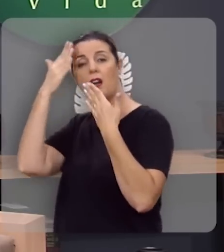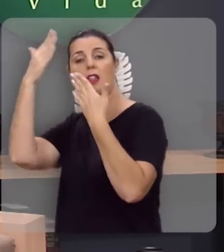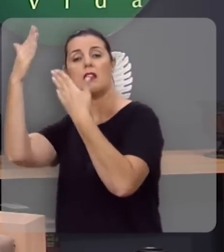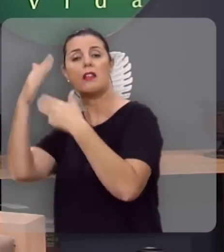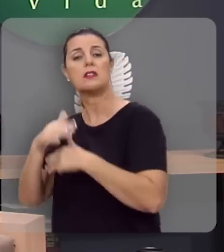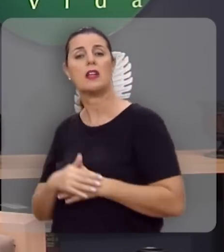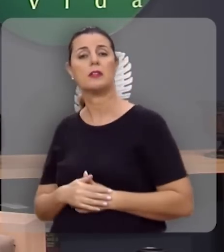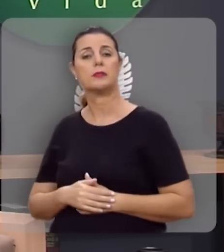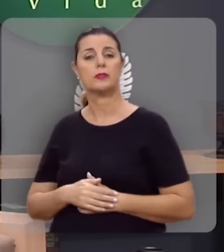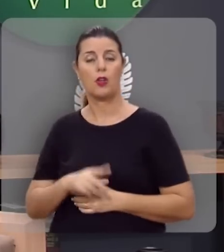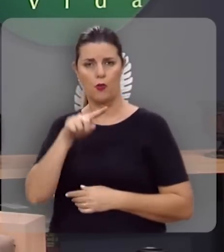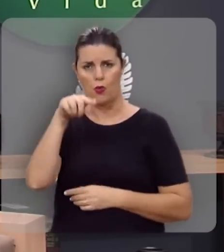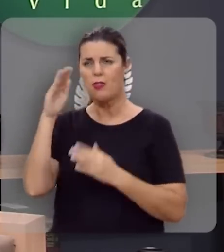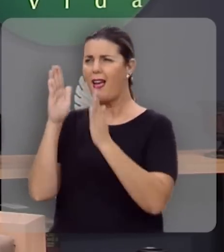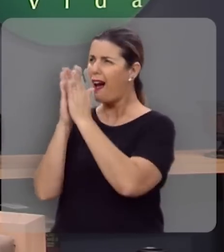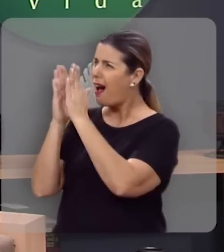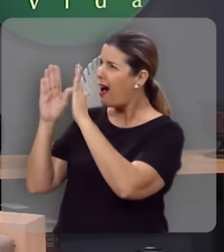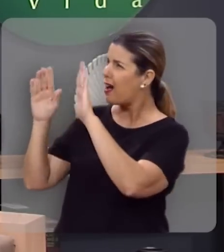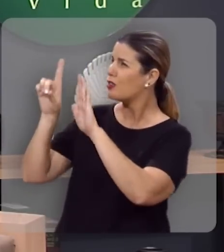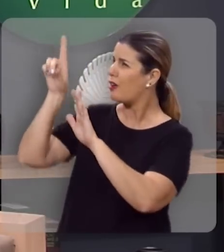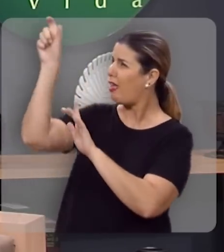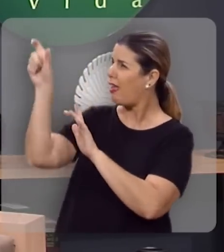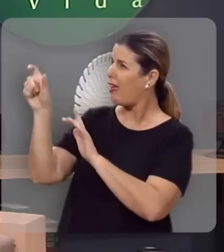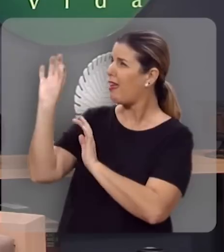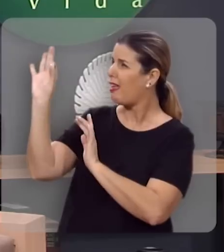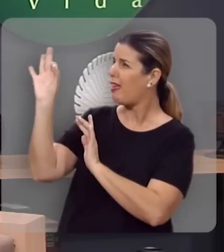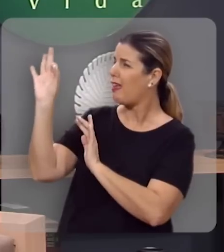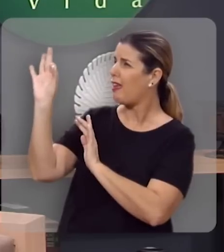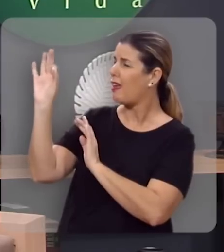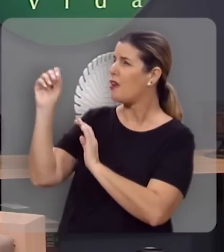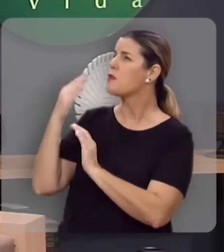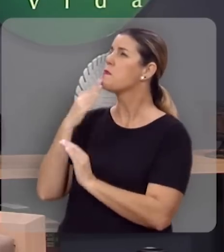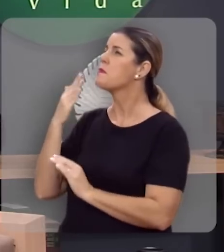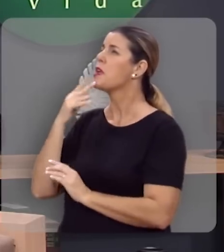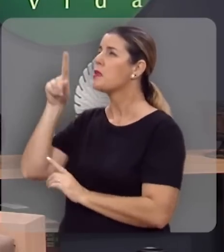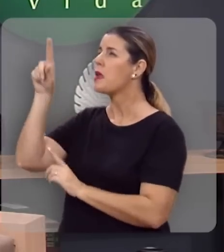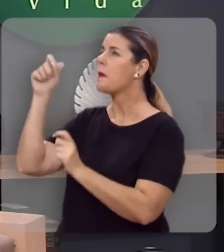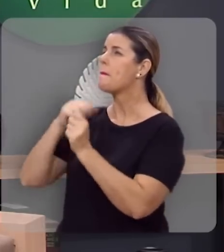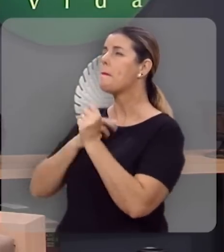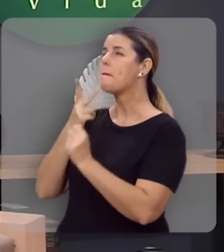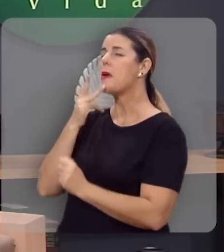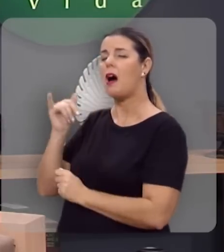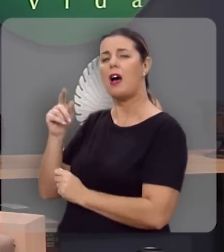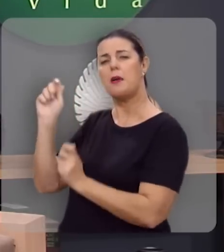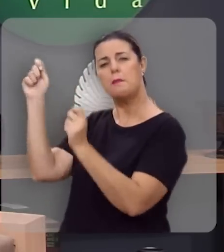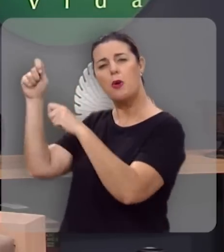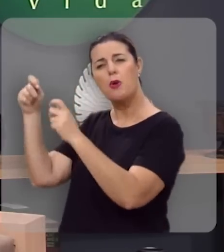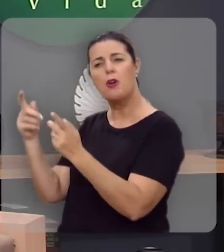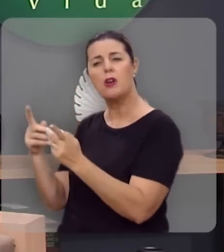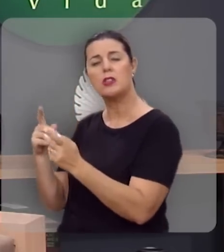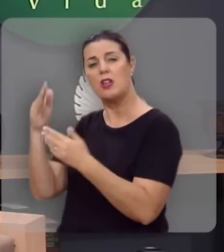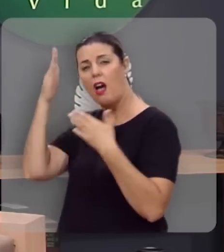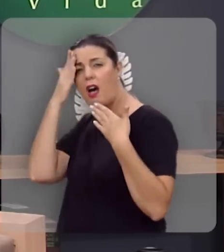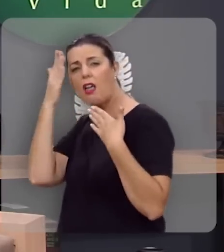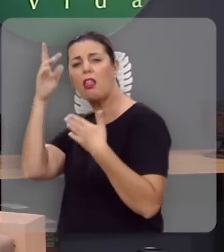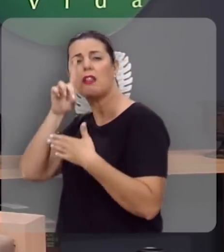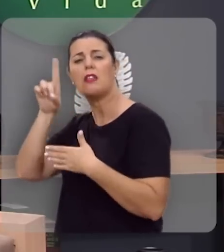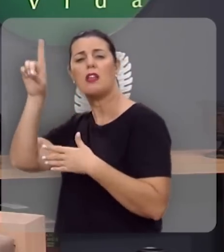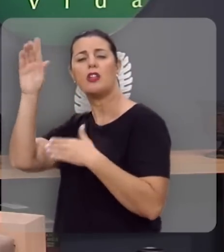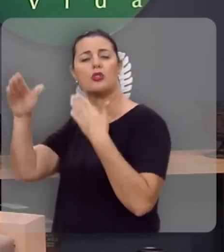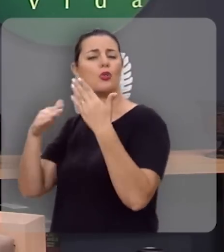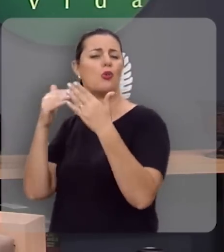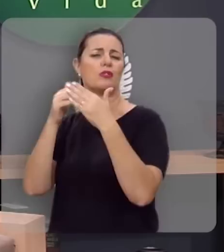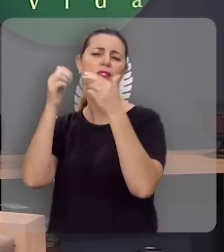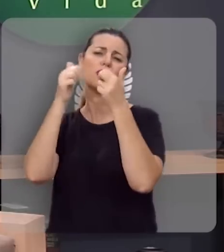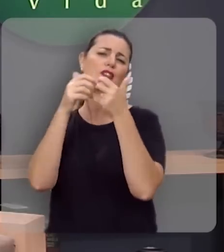ações de graças. Então você adora a Deus por quem Deus é, você pede a Deus porque Ele é seu Pai e você agradece a Deus